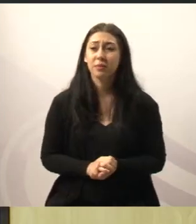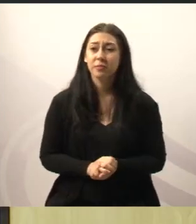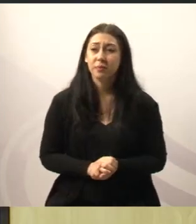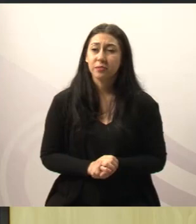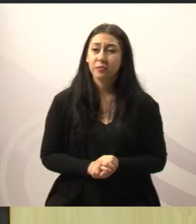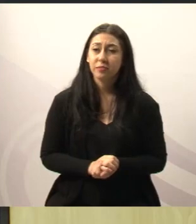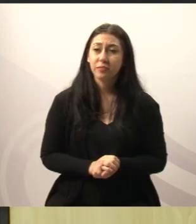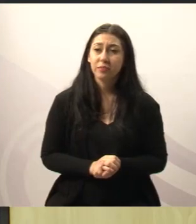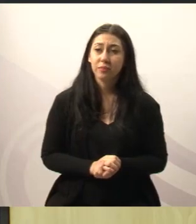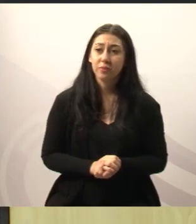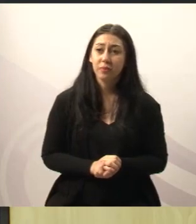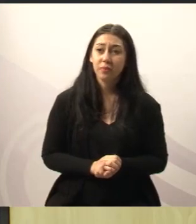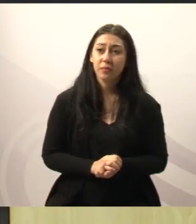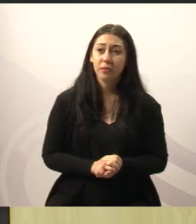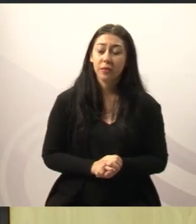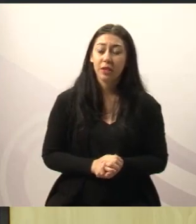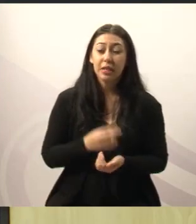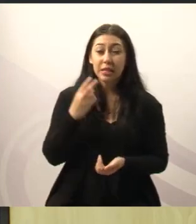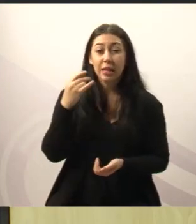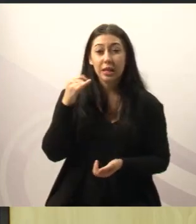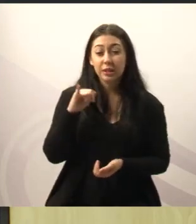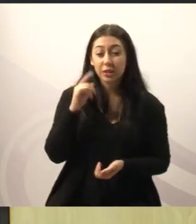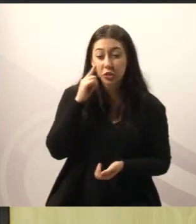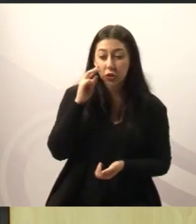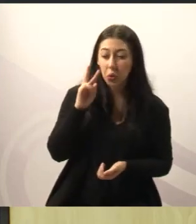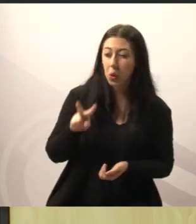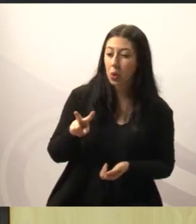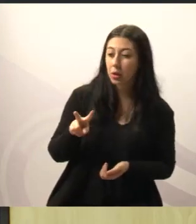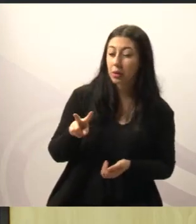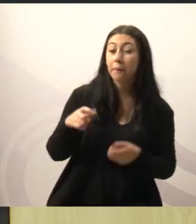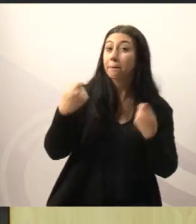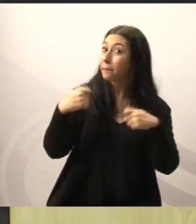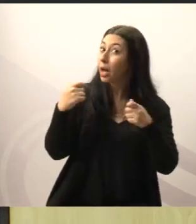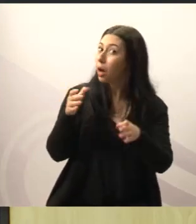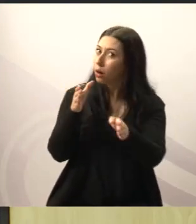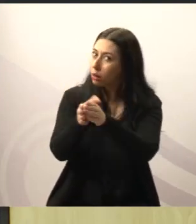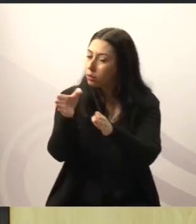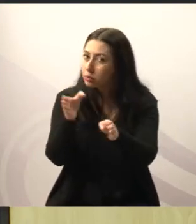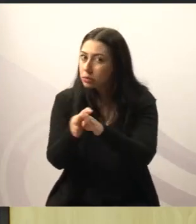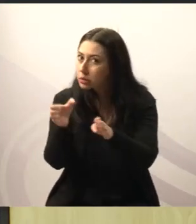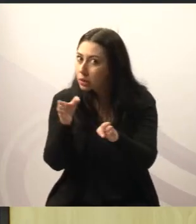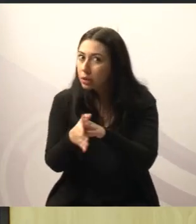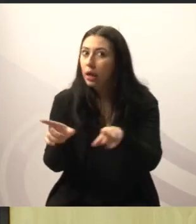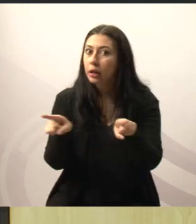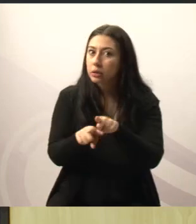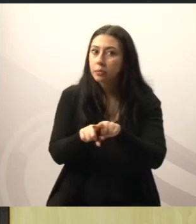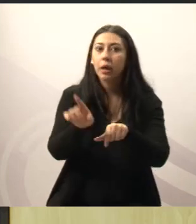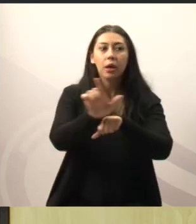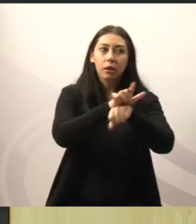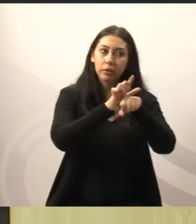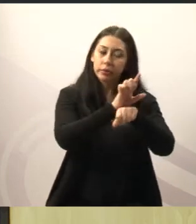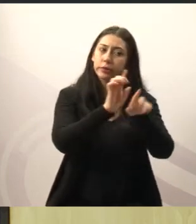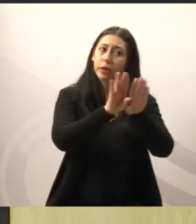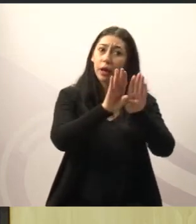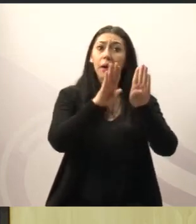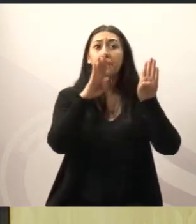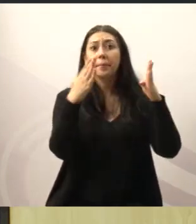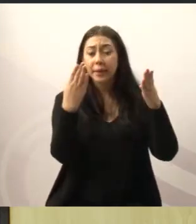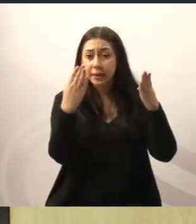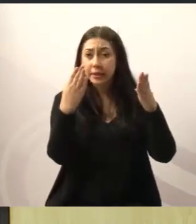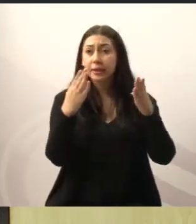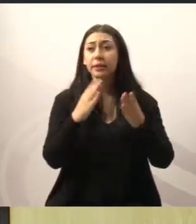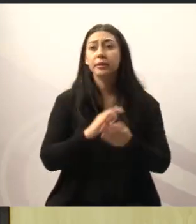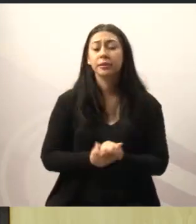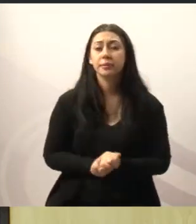funcionamento, podendo-se considerar investir mais na conscientização das pessoas e com mais estabelecimentos comerciais abertos, haverá pontos de fomento,